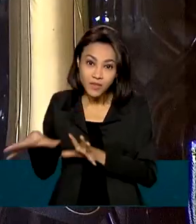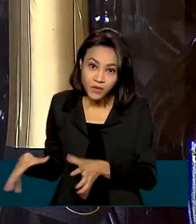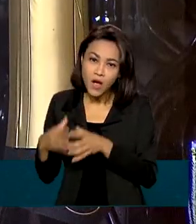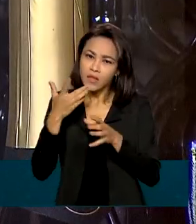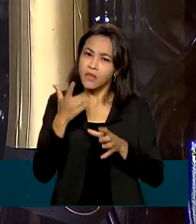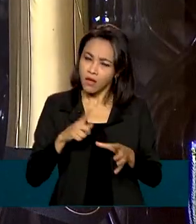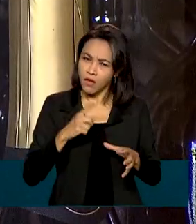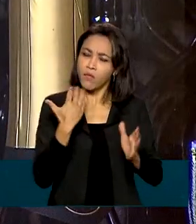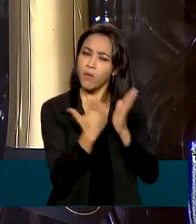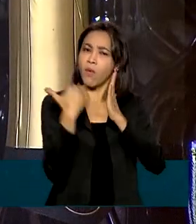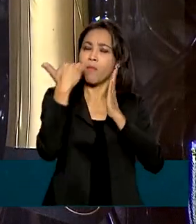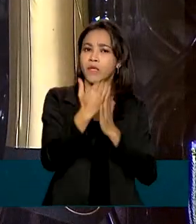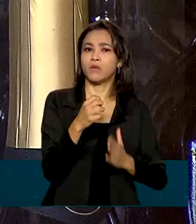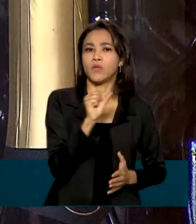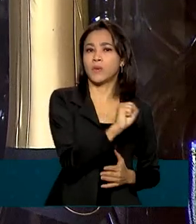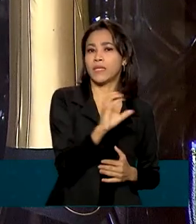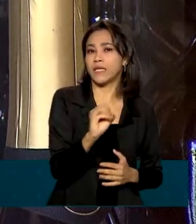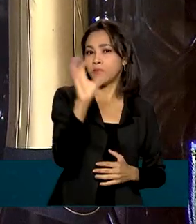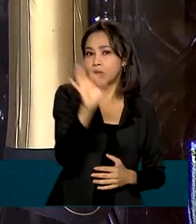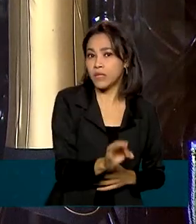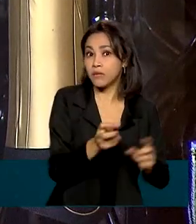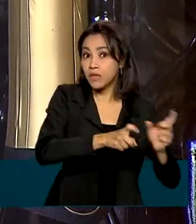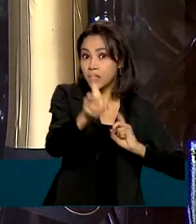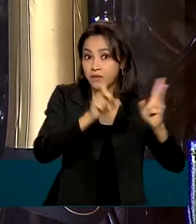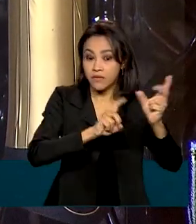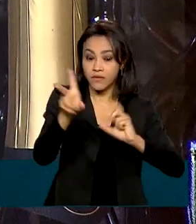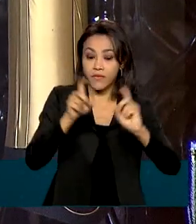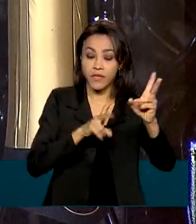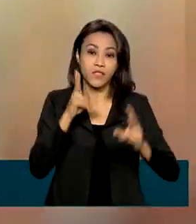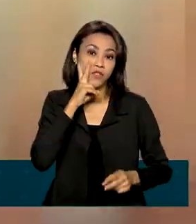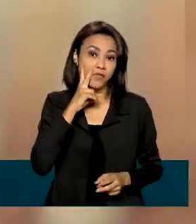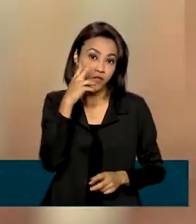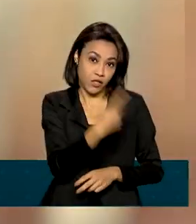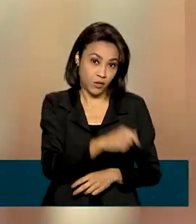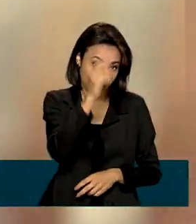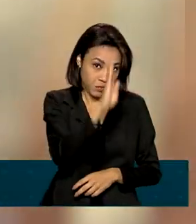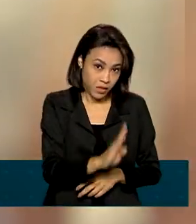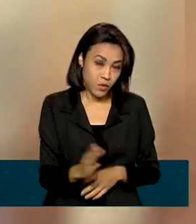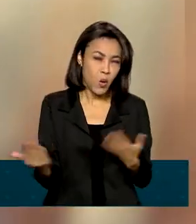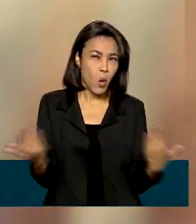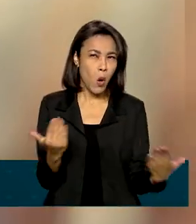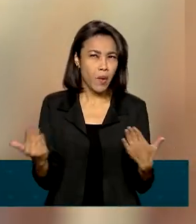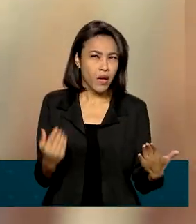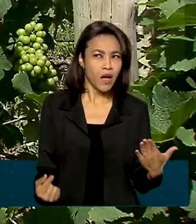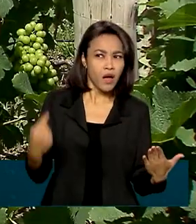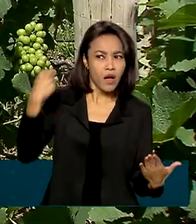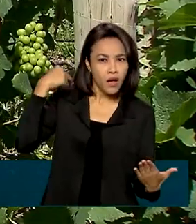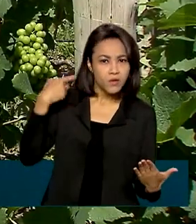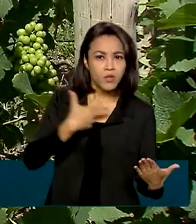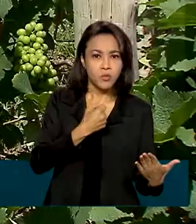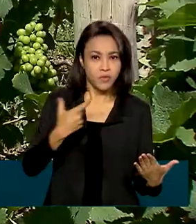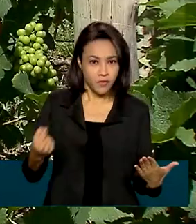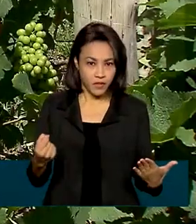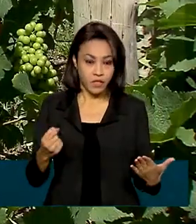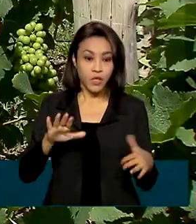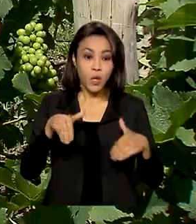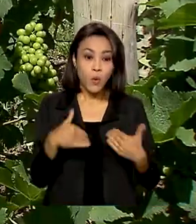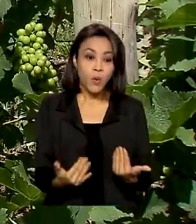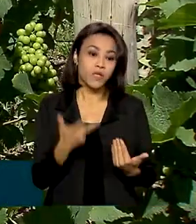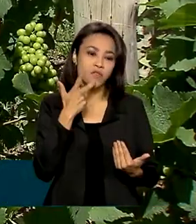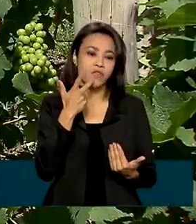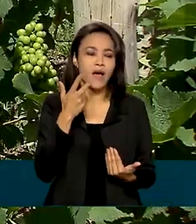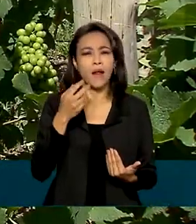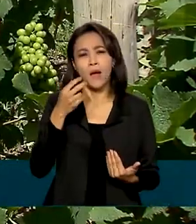de mais de oitenta por cento nas exportações de vinhos nacionais se comparado a 2020 quando a gente fala em